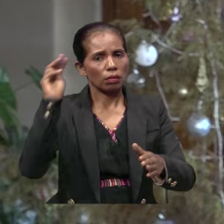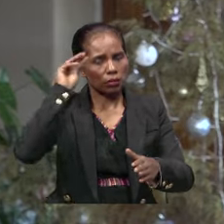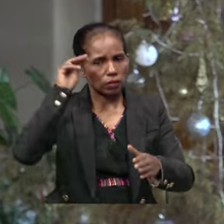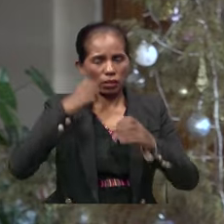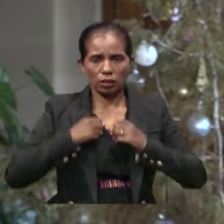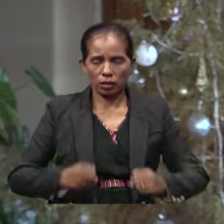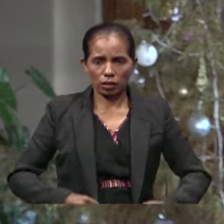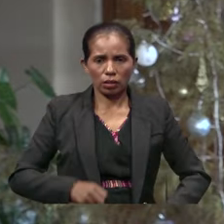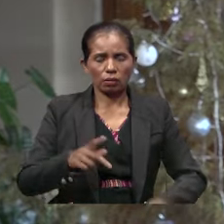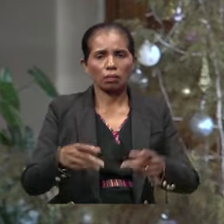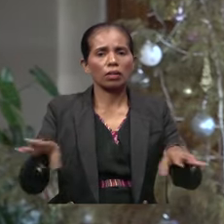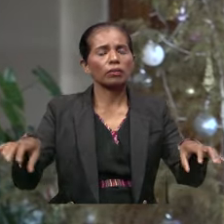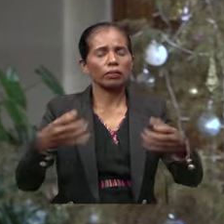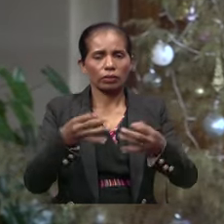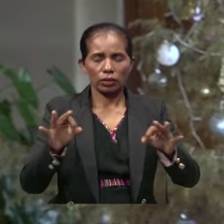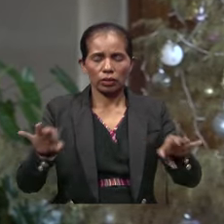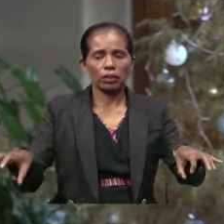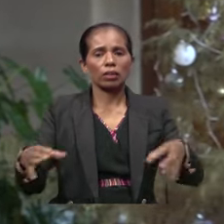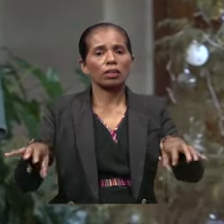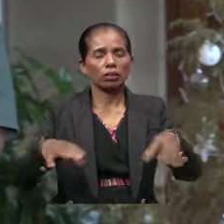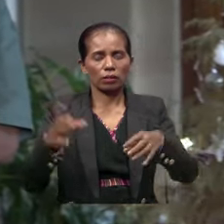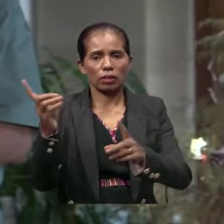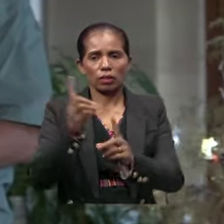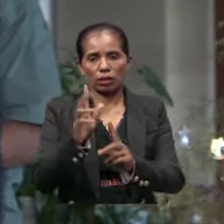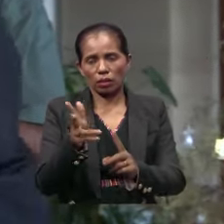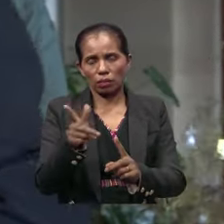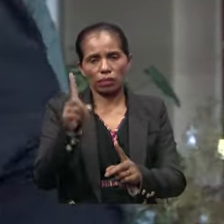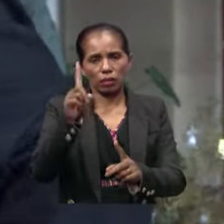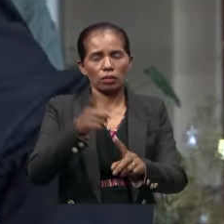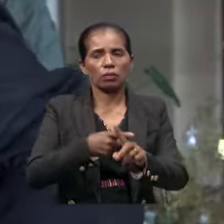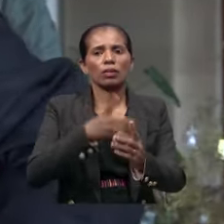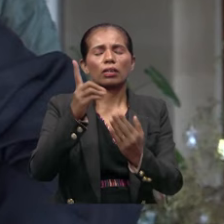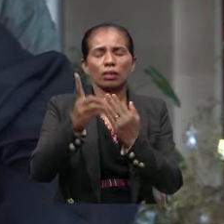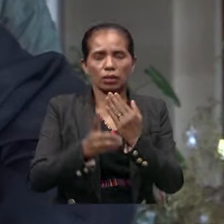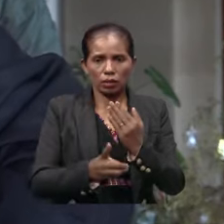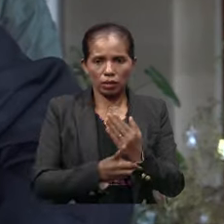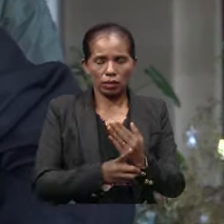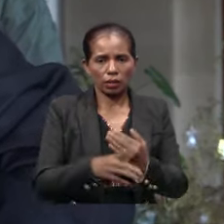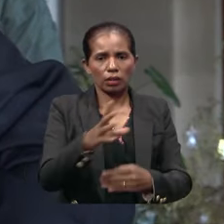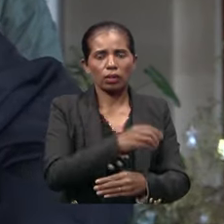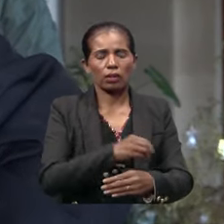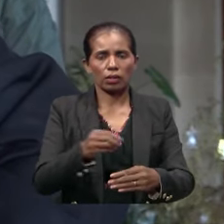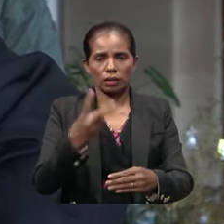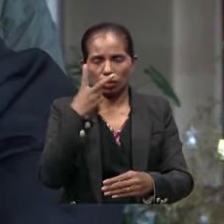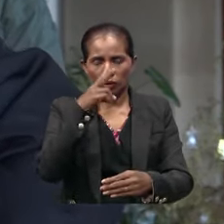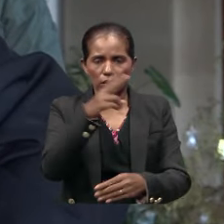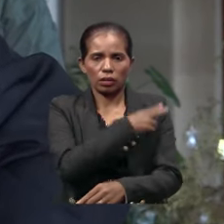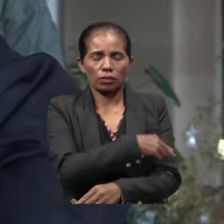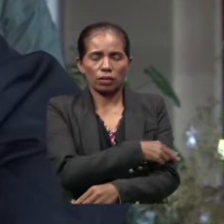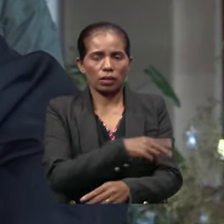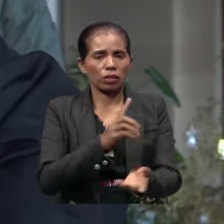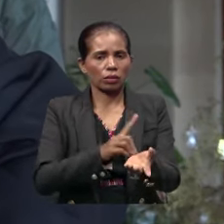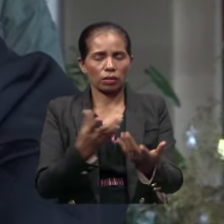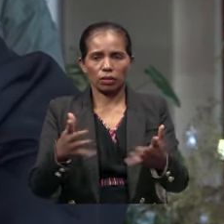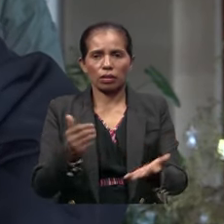Saúde, para que uma cremata ou na sira de contrato e a loron trolecenida fula em dezembro, fui lá, no nem e a hospital sira menos médico ou